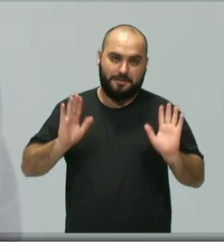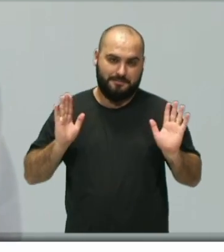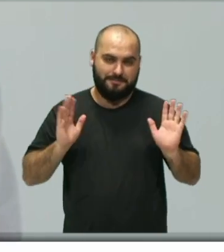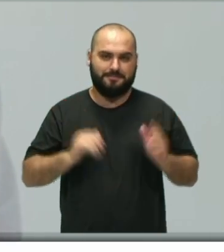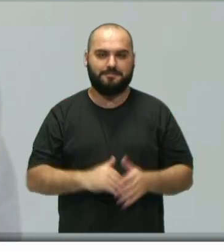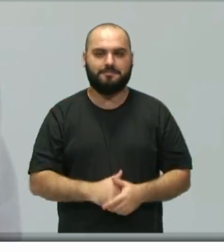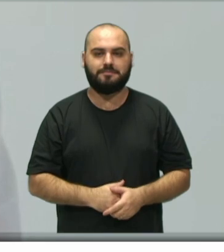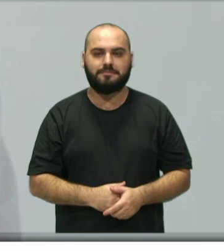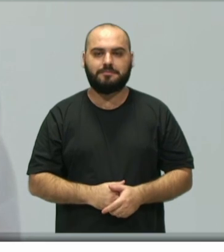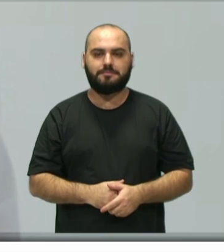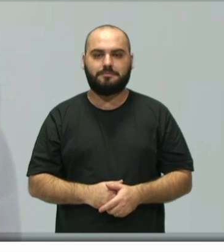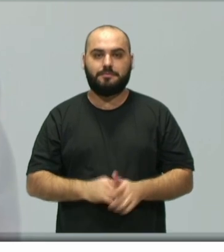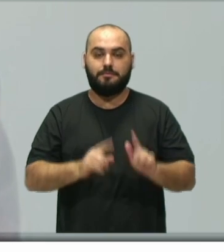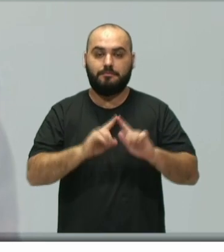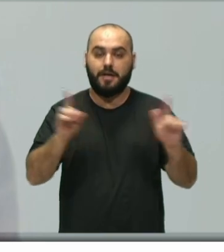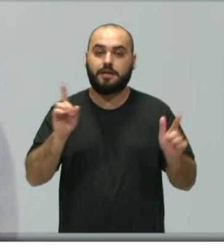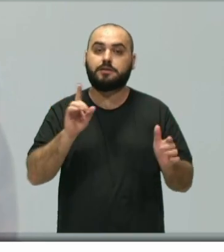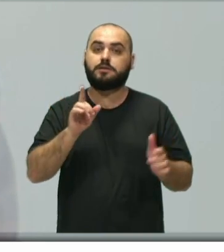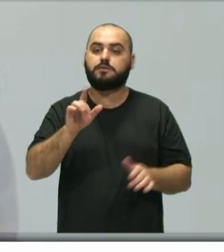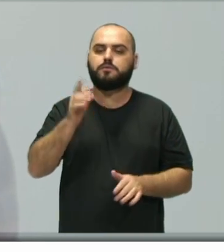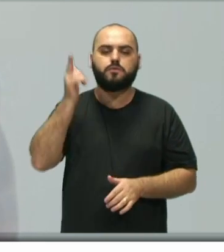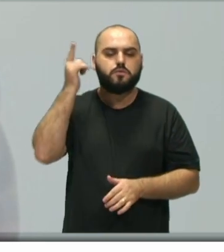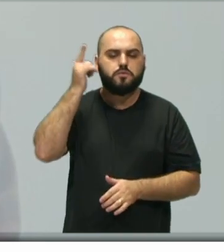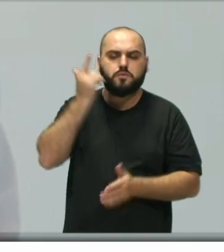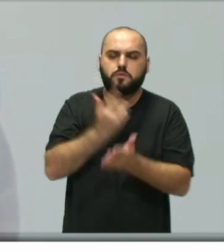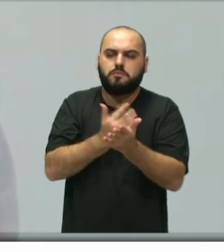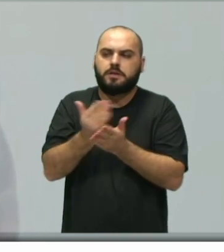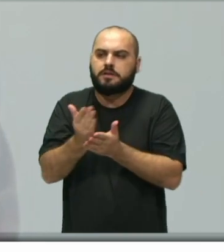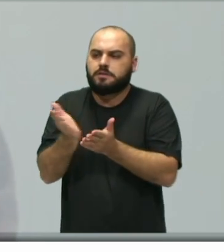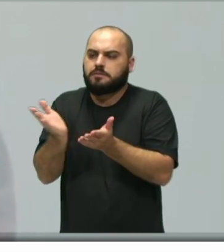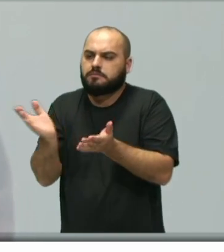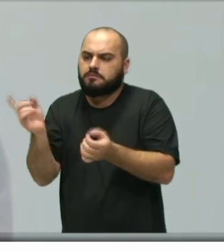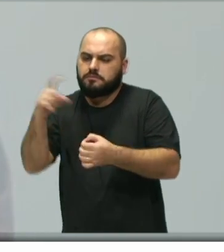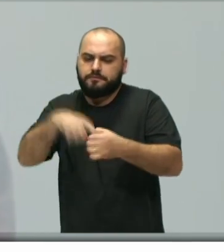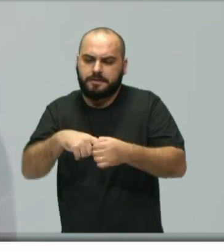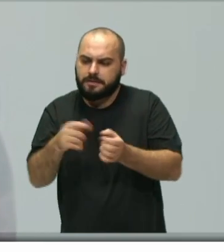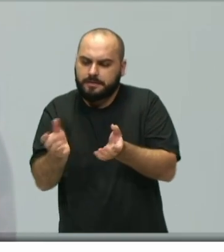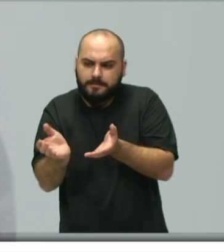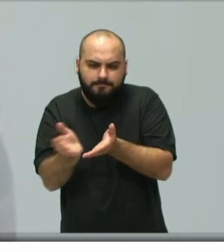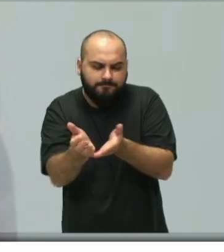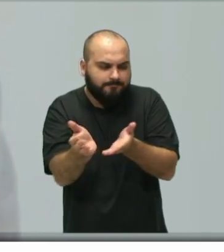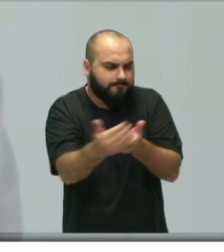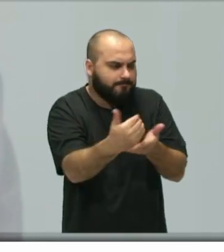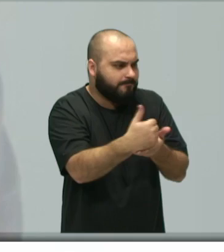mas quando você começa a reunir a sua identidade, né?